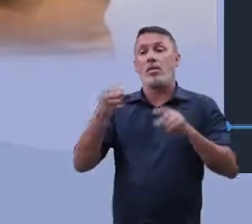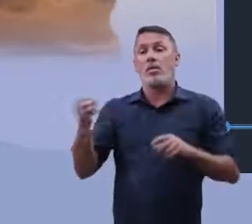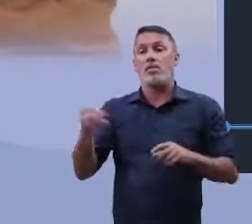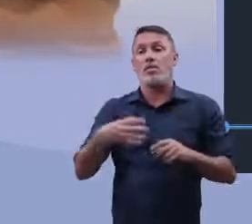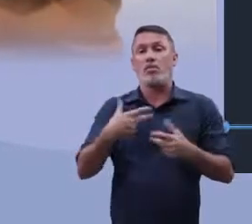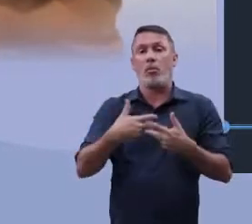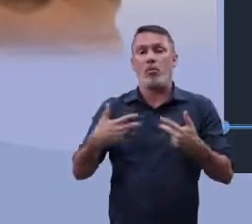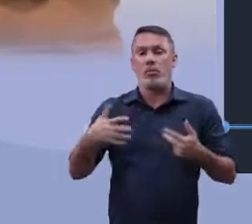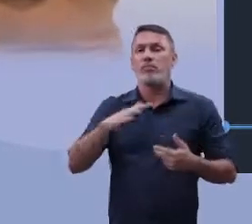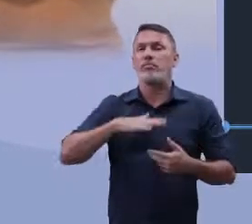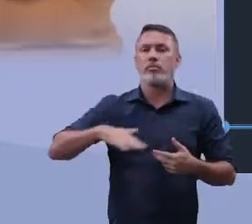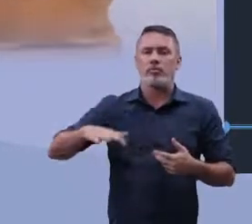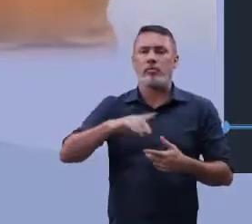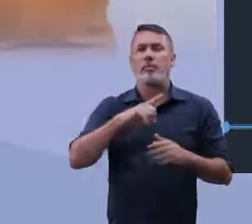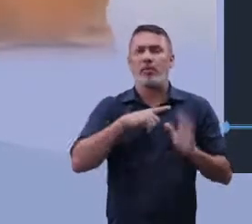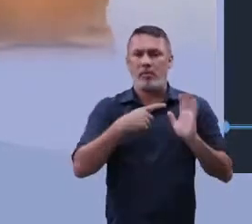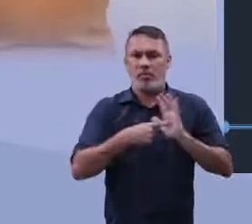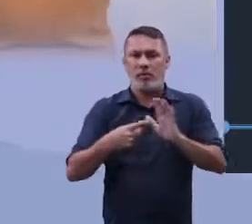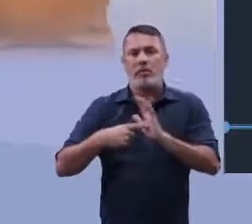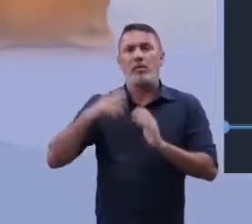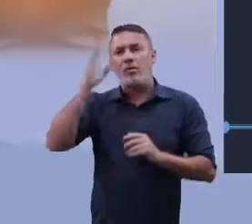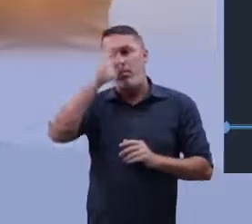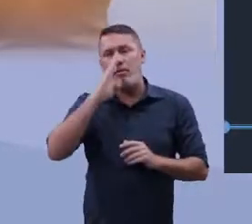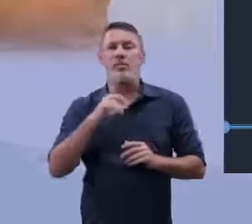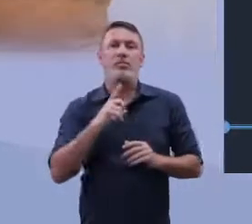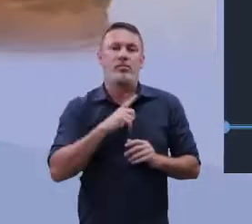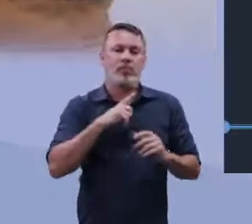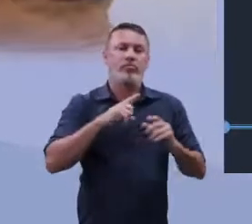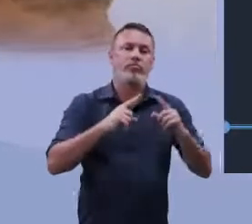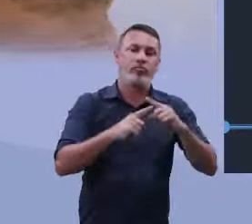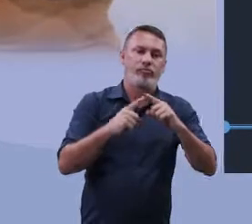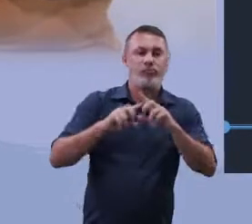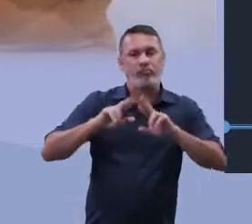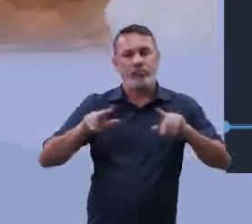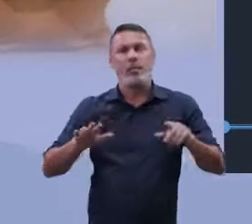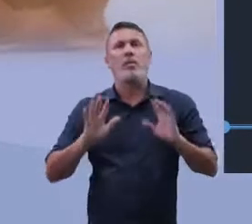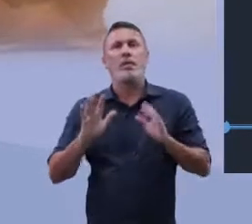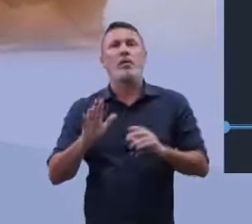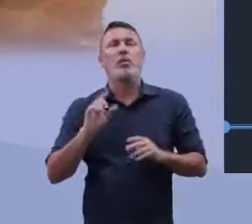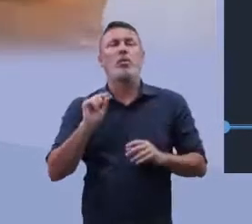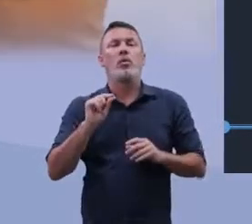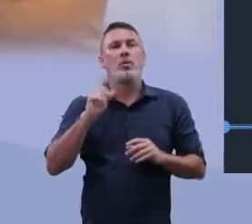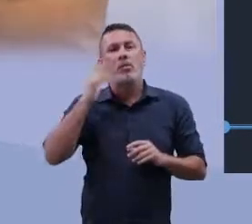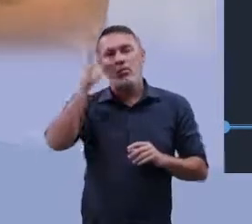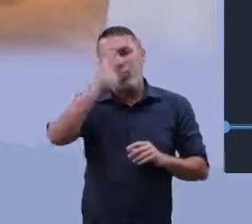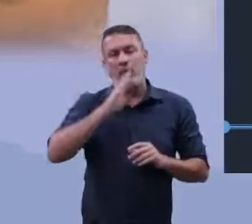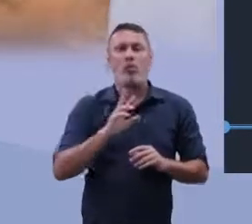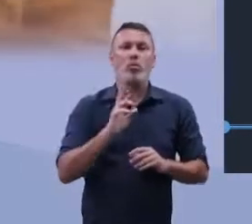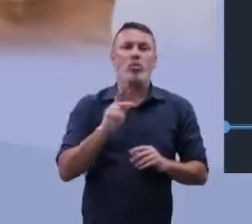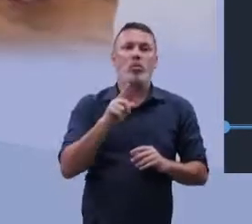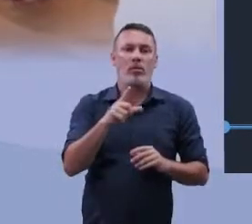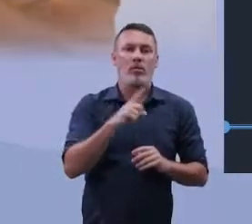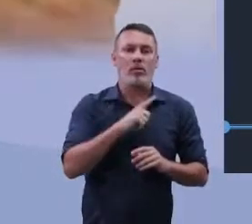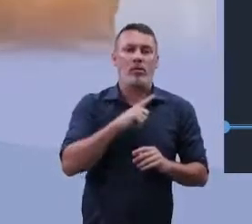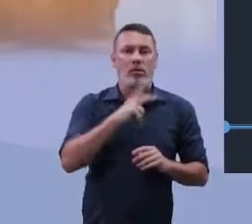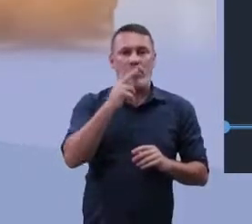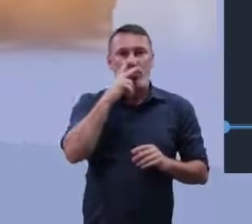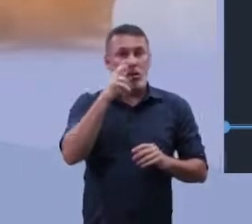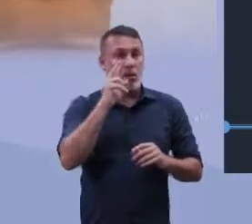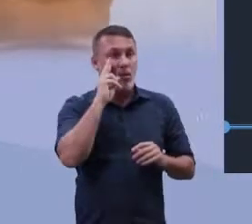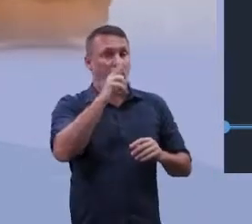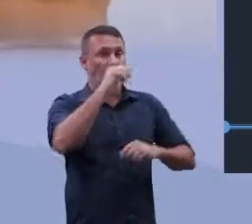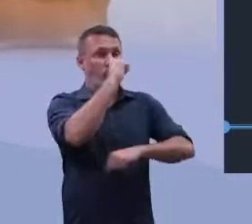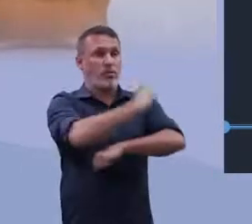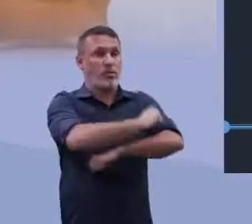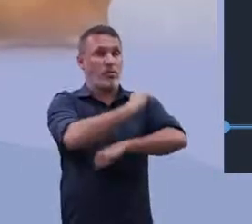também uma estética literária, já apresentou um Brasil não idealizado, mas um Brasil talvez este que você, ao abrir a